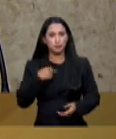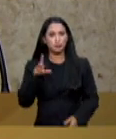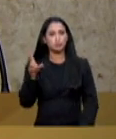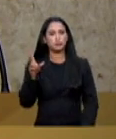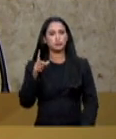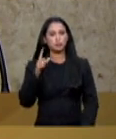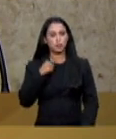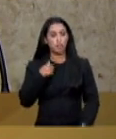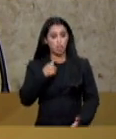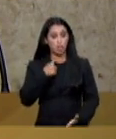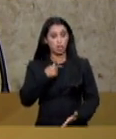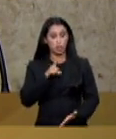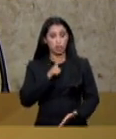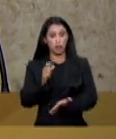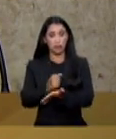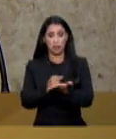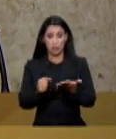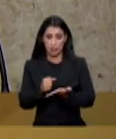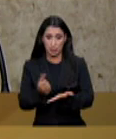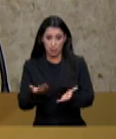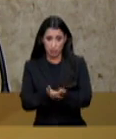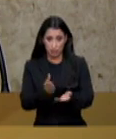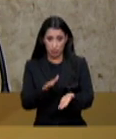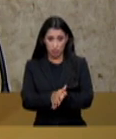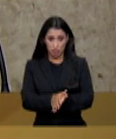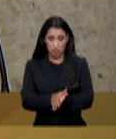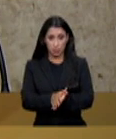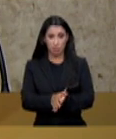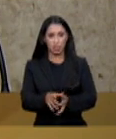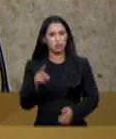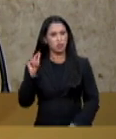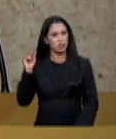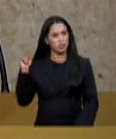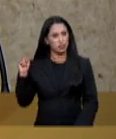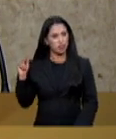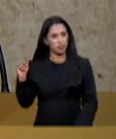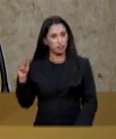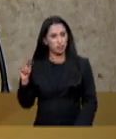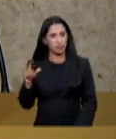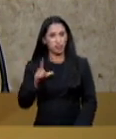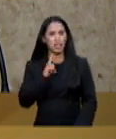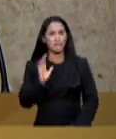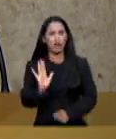anglo-americana que, digamos assim, foi até mencionada no